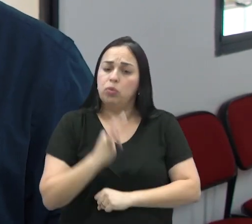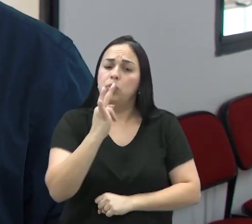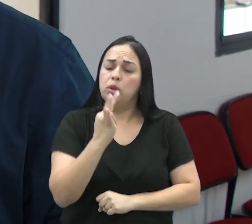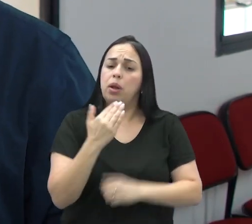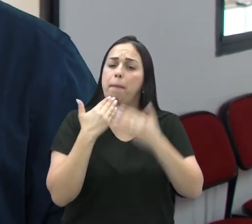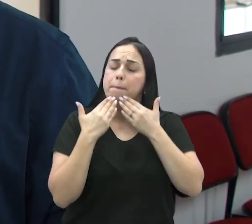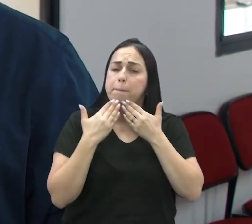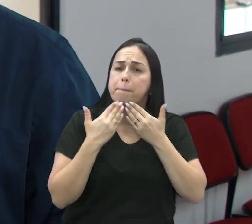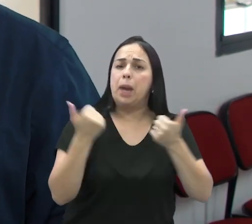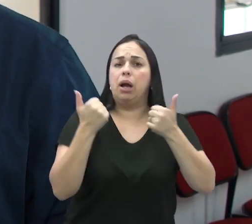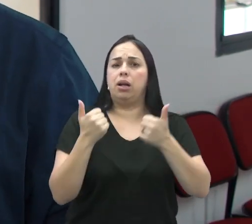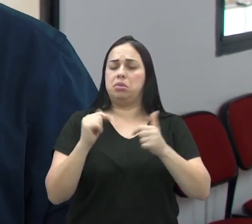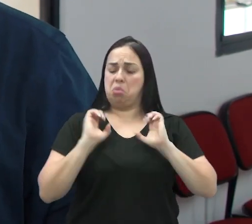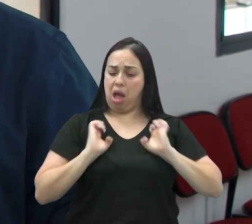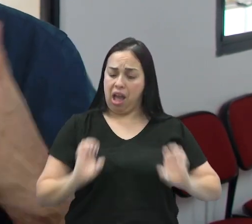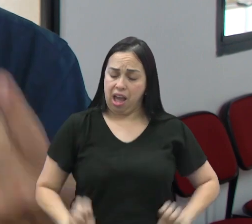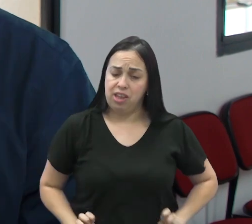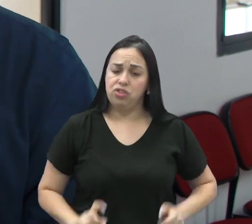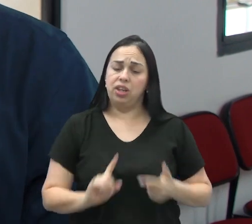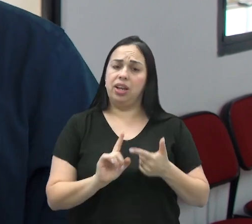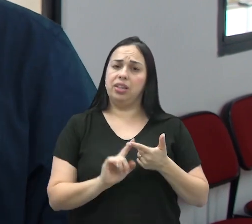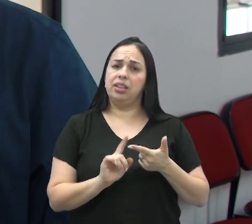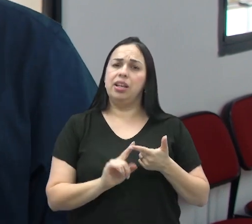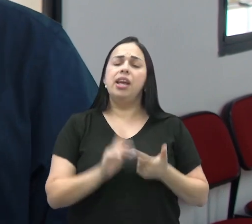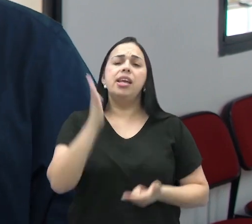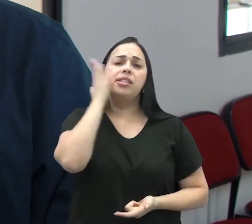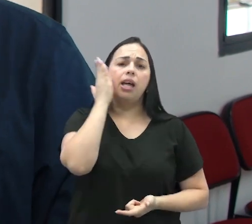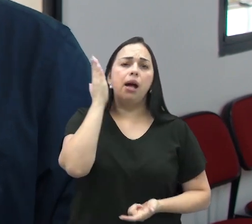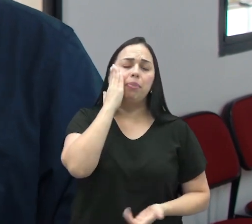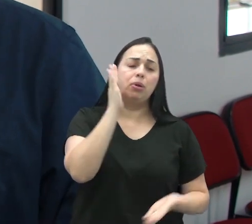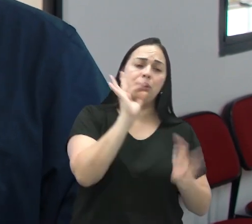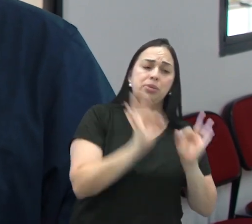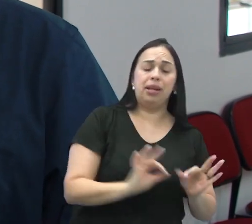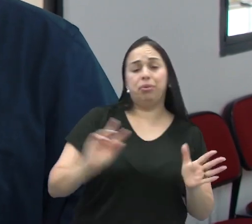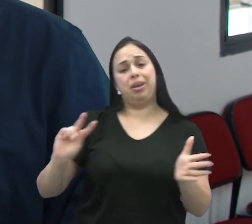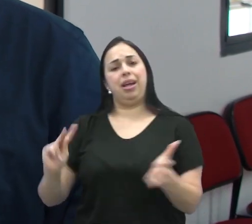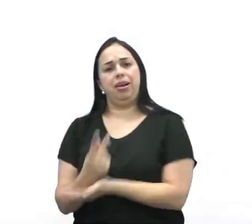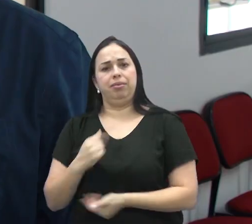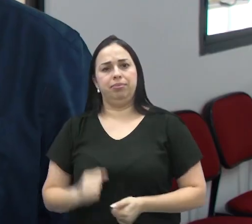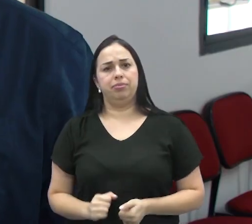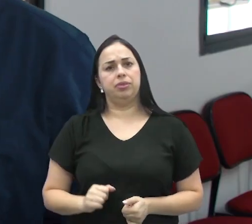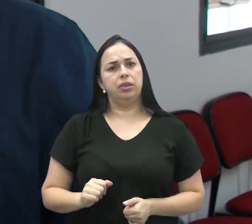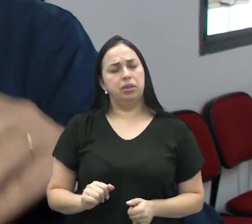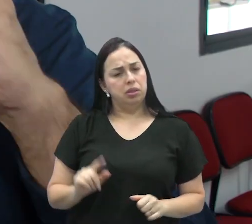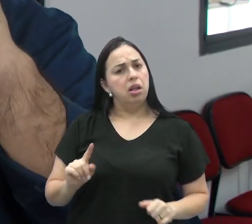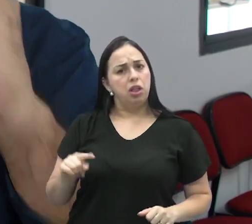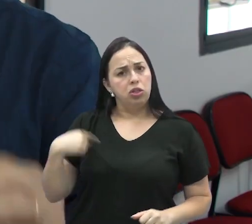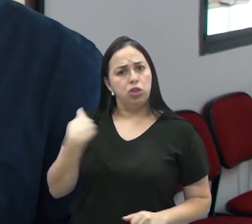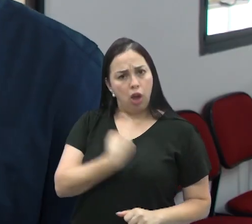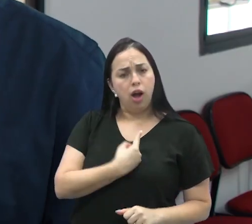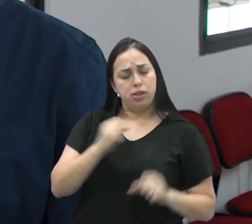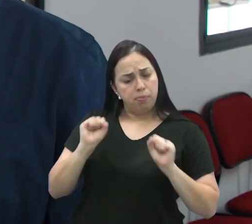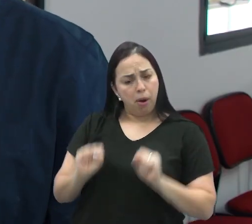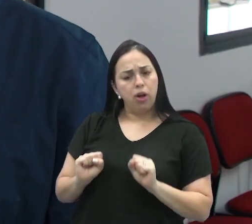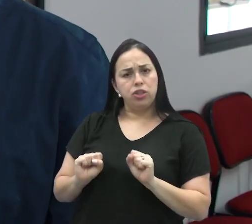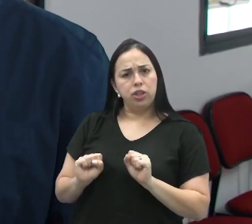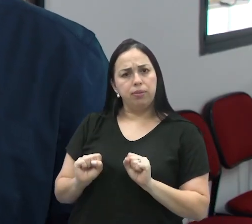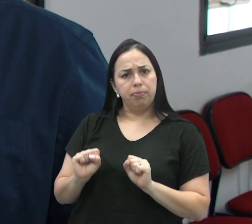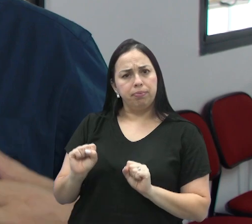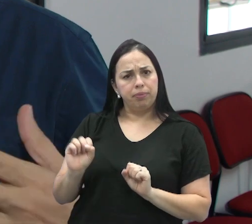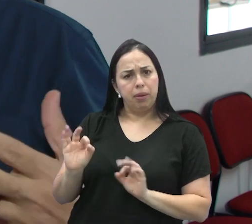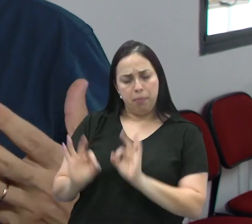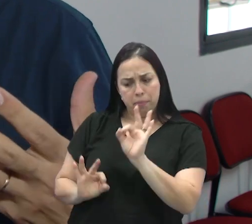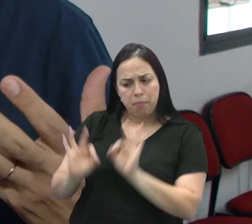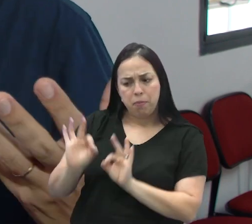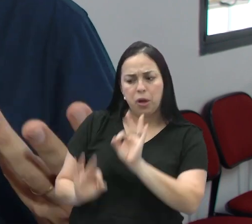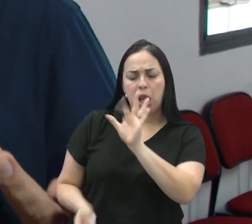serem pessoas íntegras, pessoas integrais e que sabem discernir das coisas. O poder público pode muito bem, através de